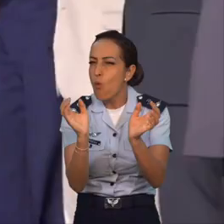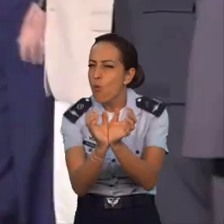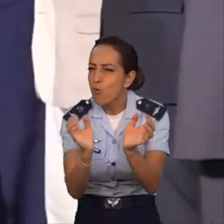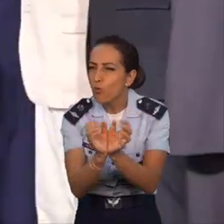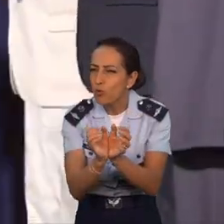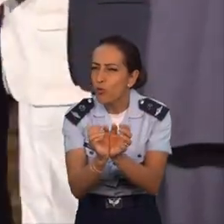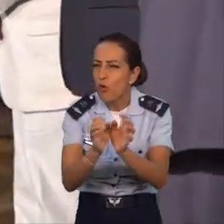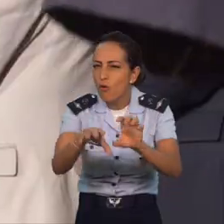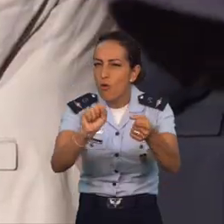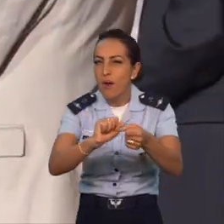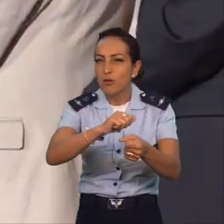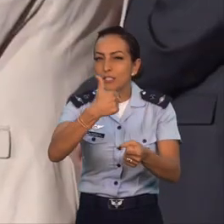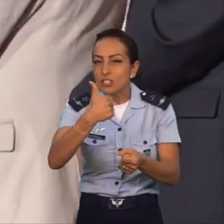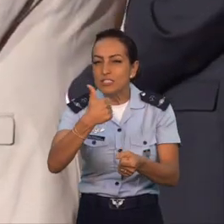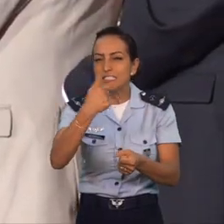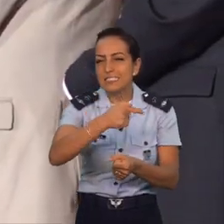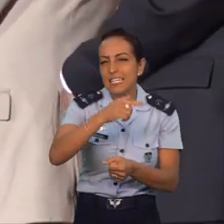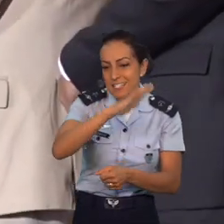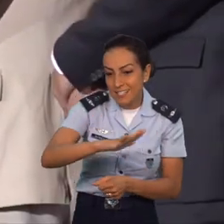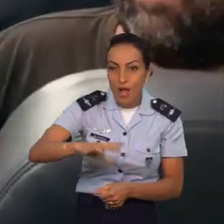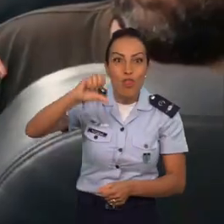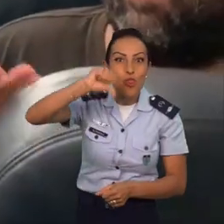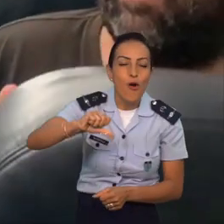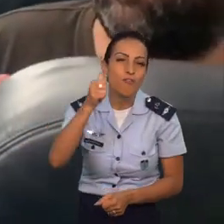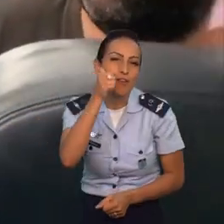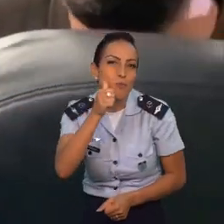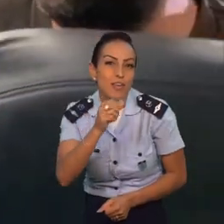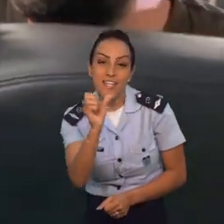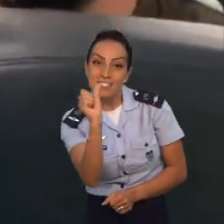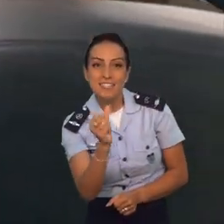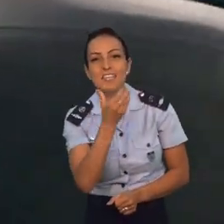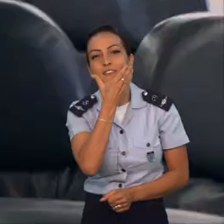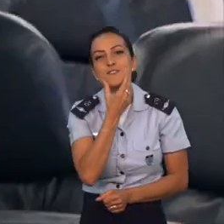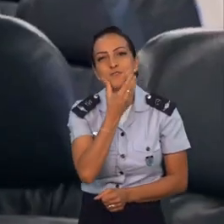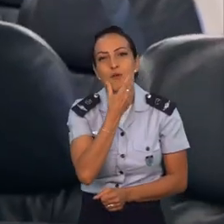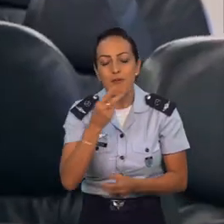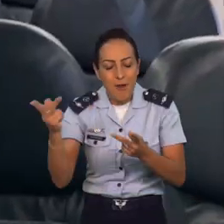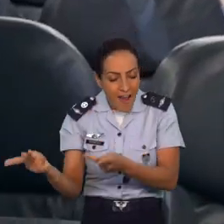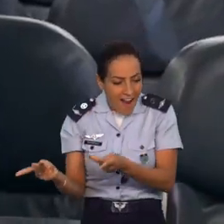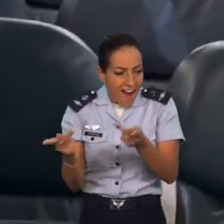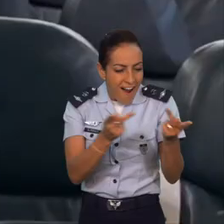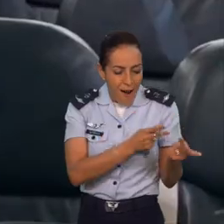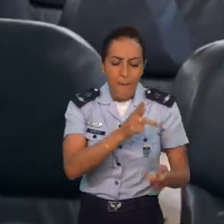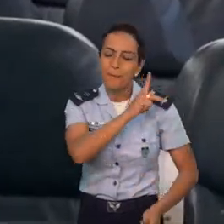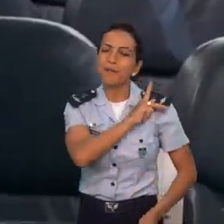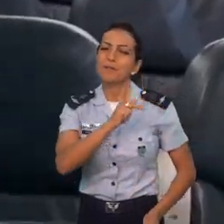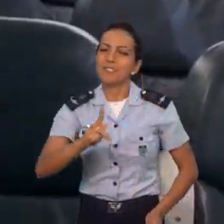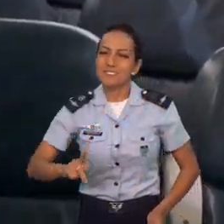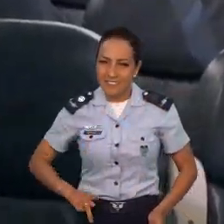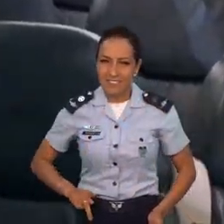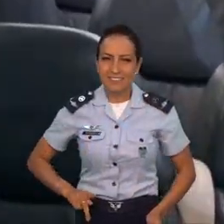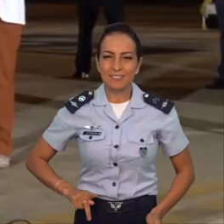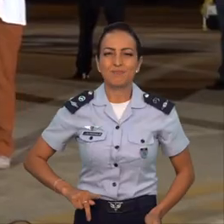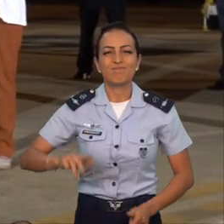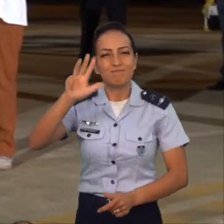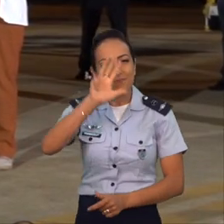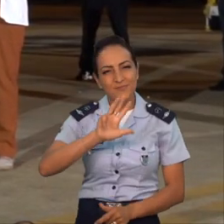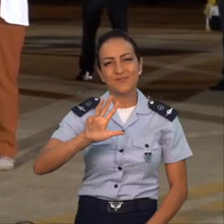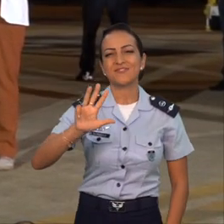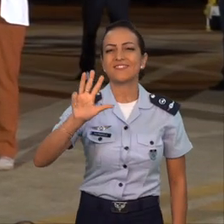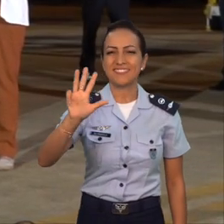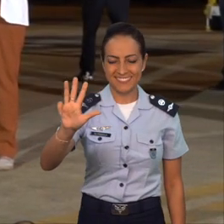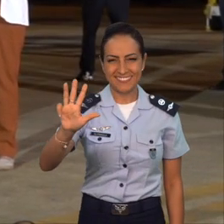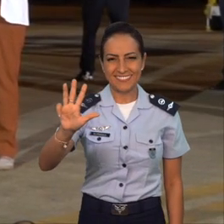O grupo, formado por 17 crianças, 9 mulheres e 6 homens, foi recebido pelo presidente da República,